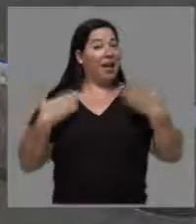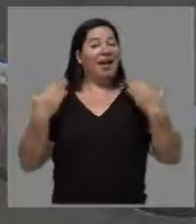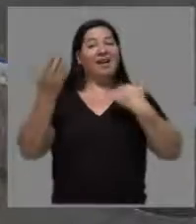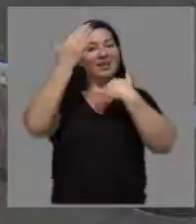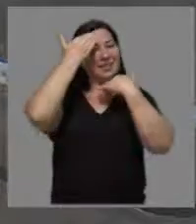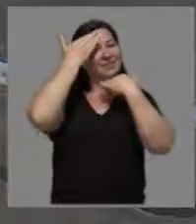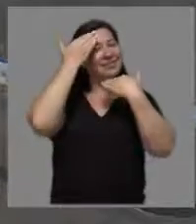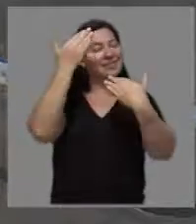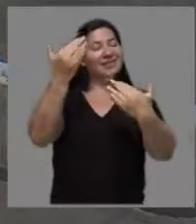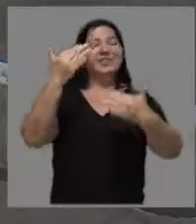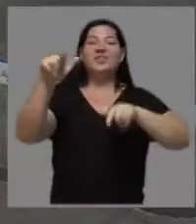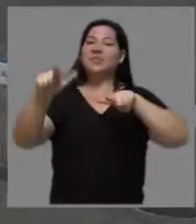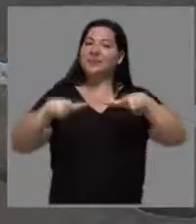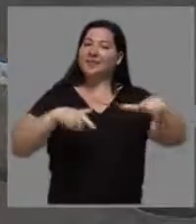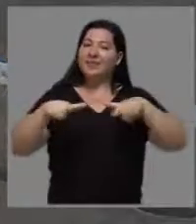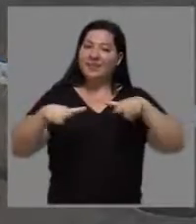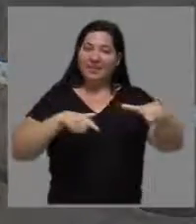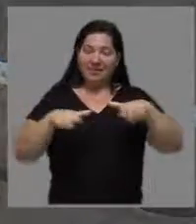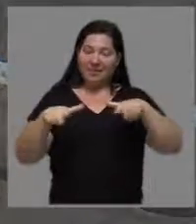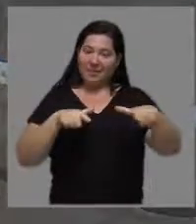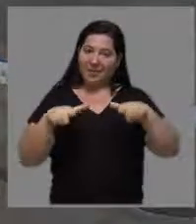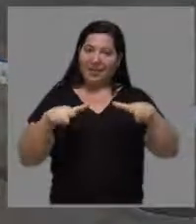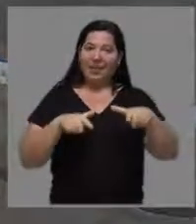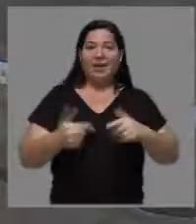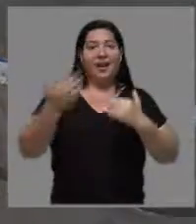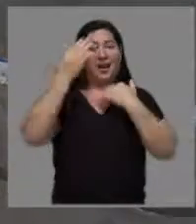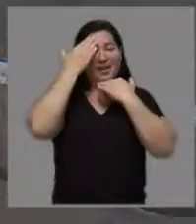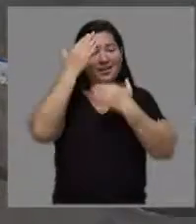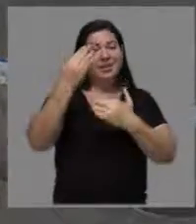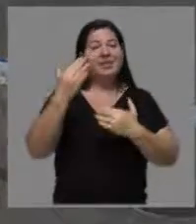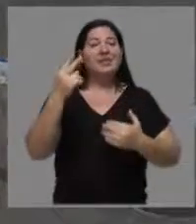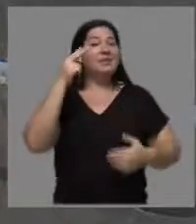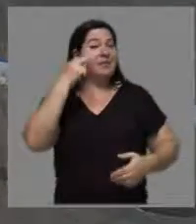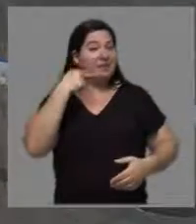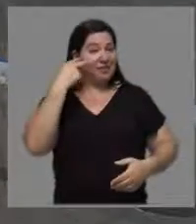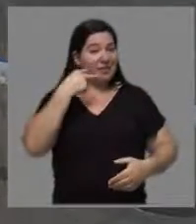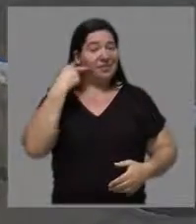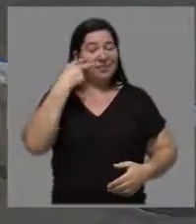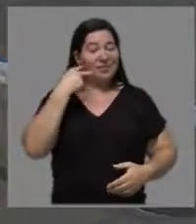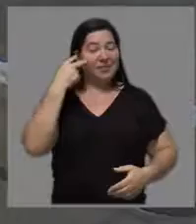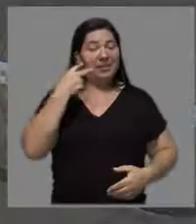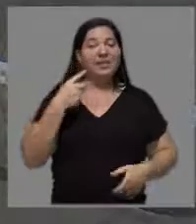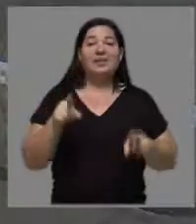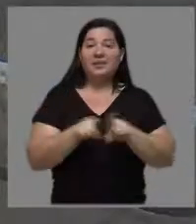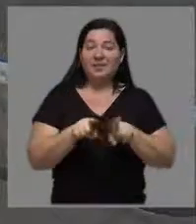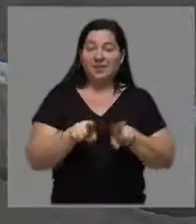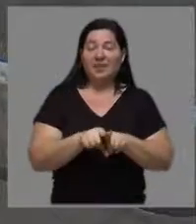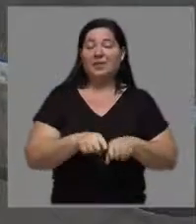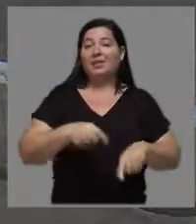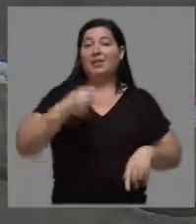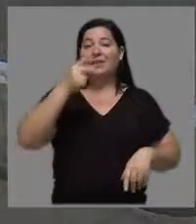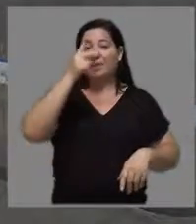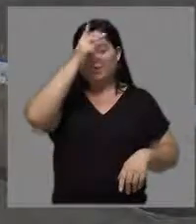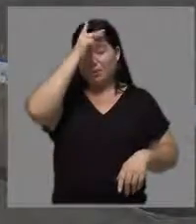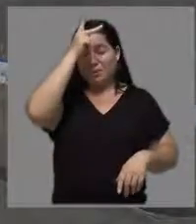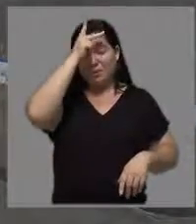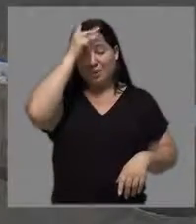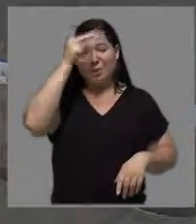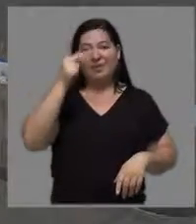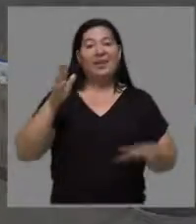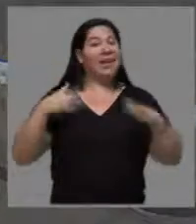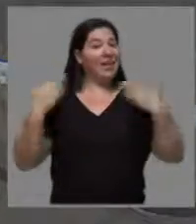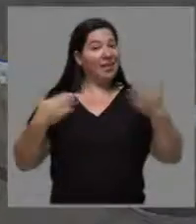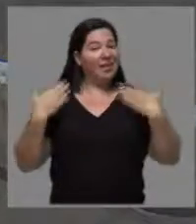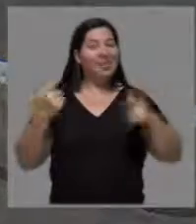agradecer pelo trabalho, agradecer os vereadores e o Lucas. A gente está muito contente